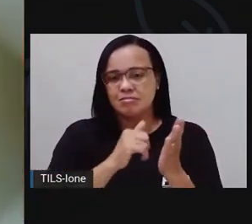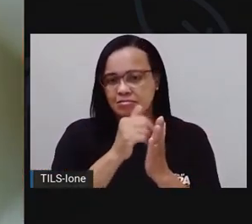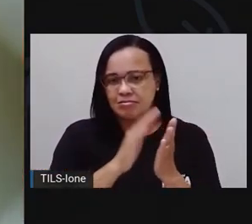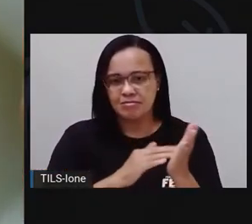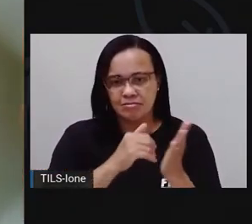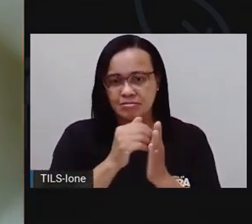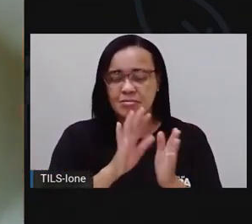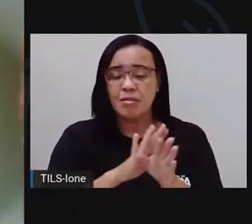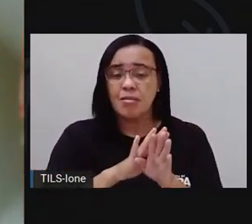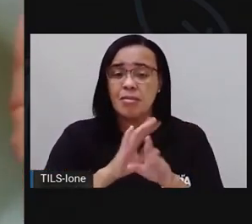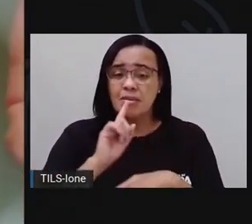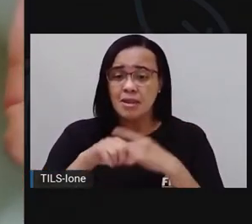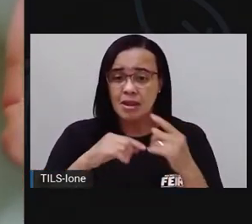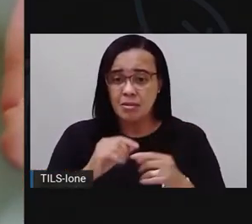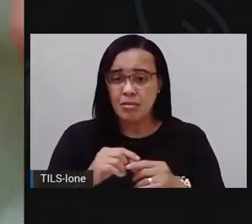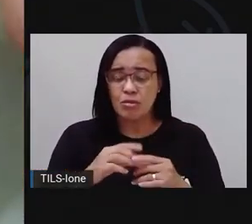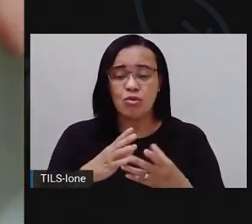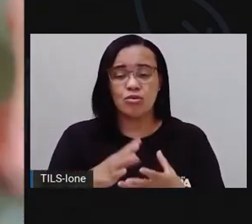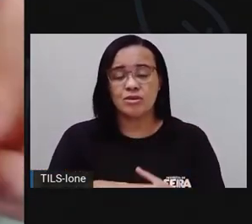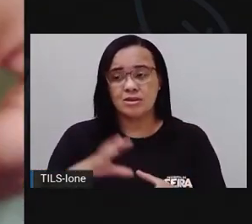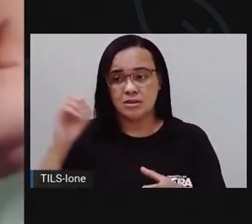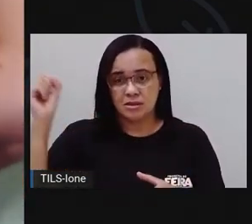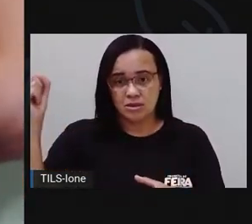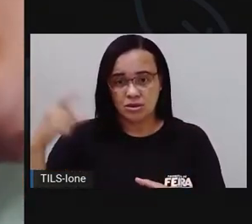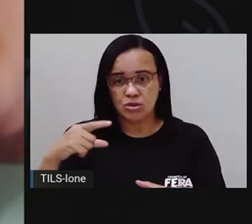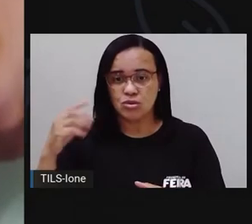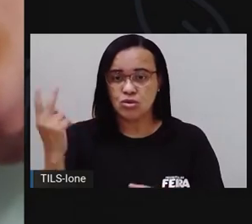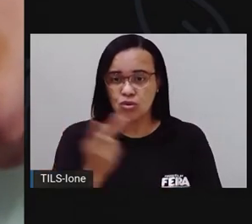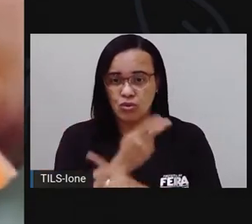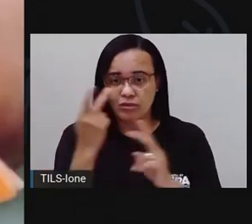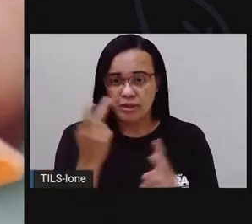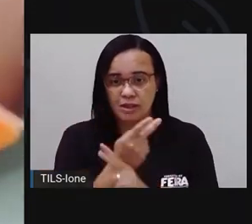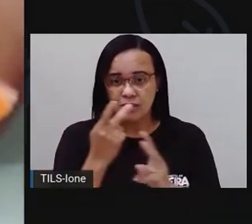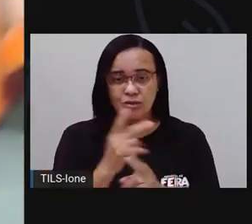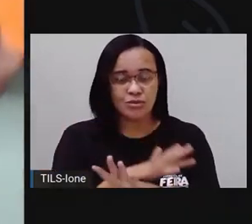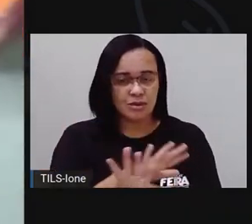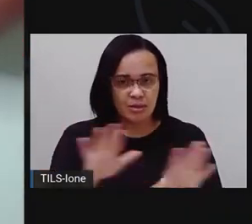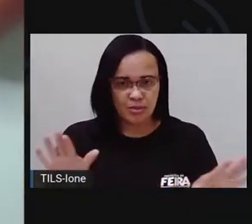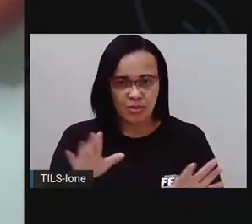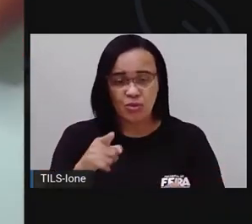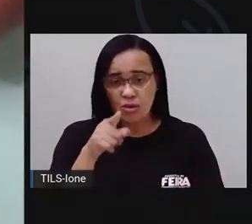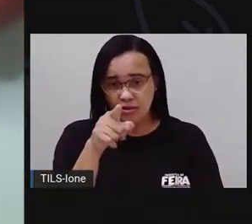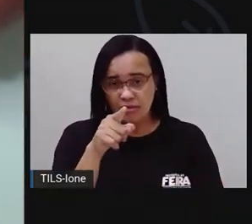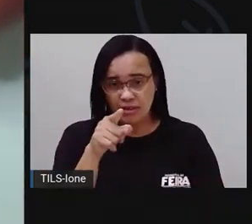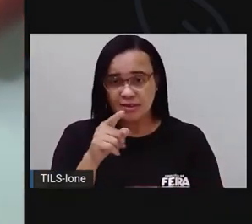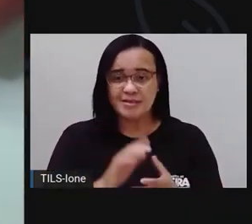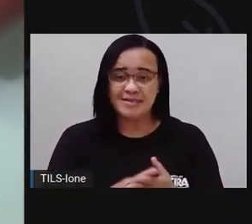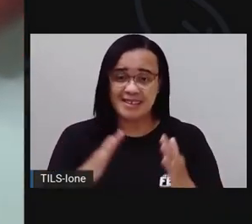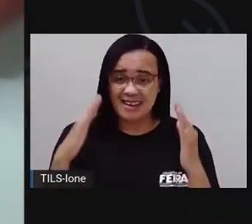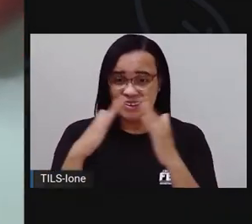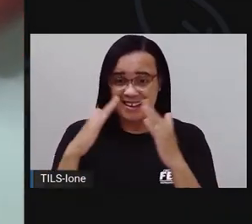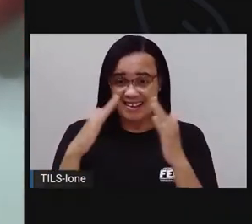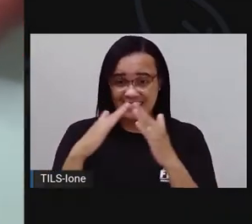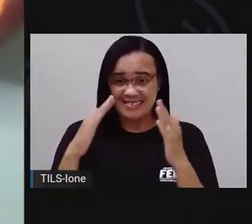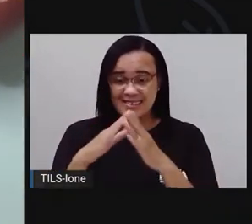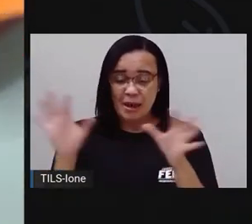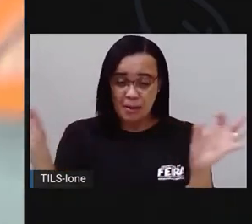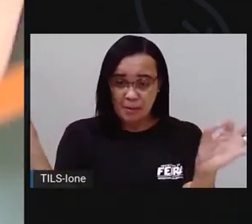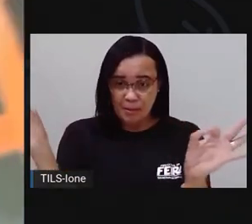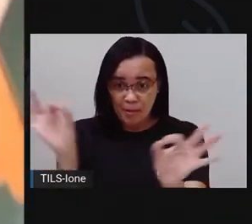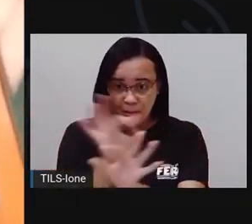usar cola branca. Tá joia, gente? Então é isso. Essa é a nossa casa. Depois que a casa estiver